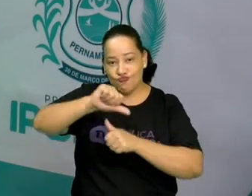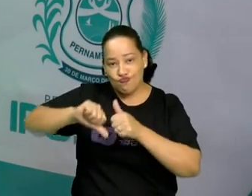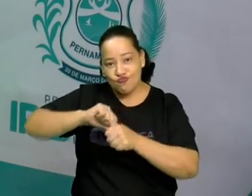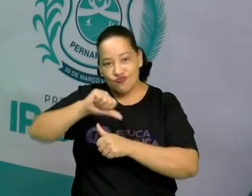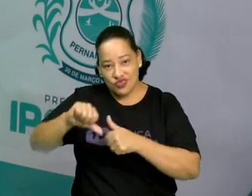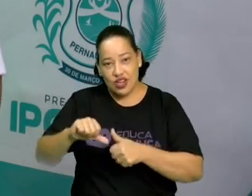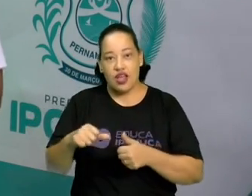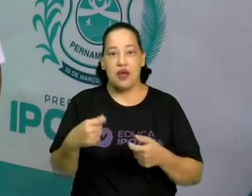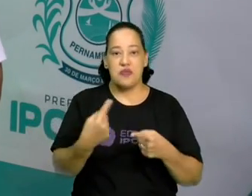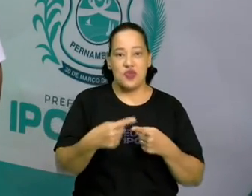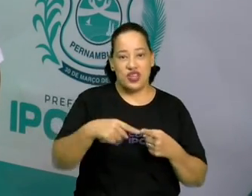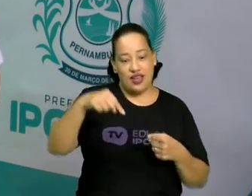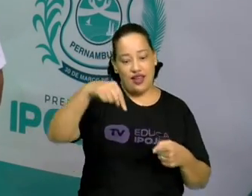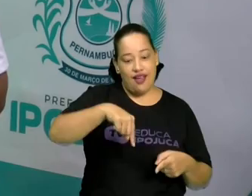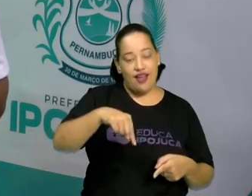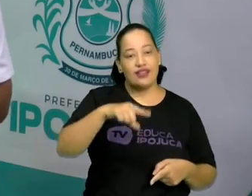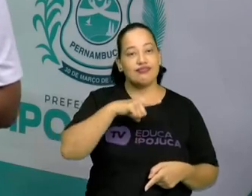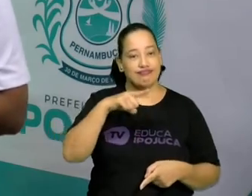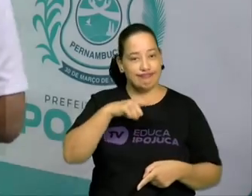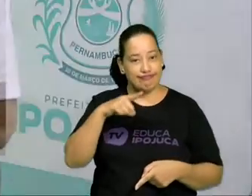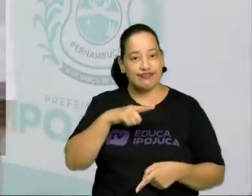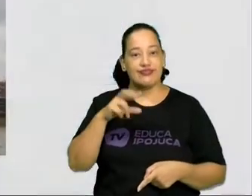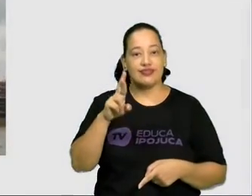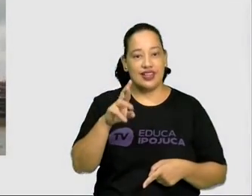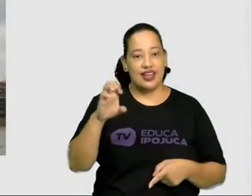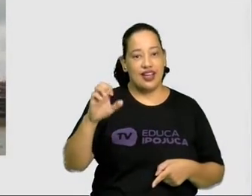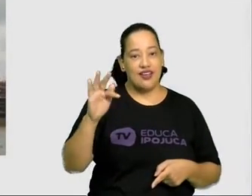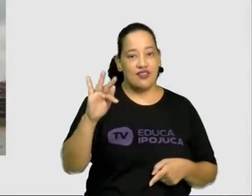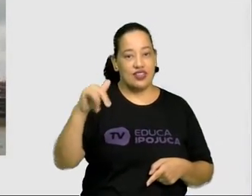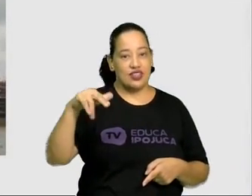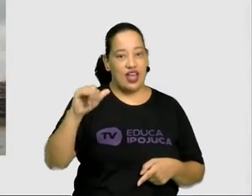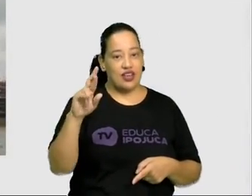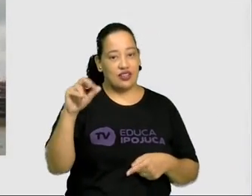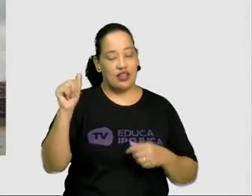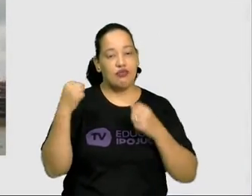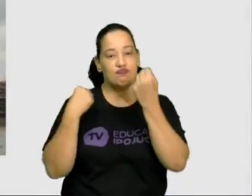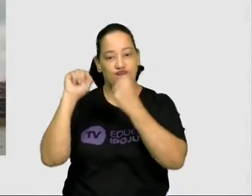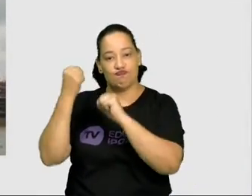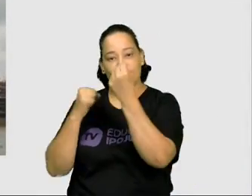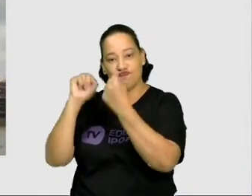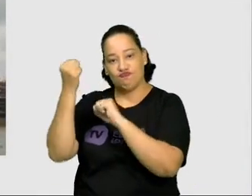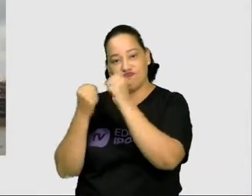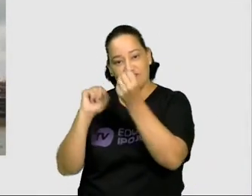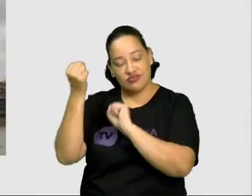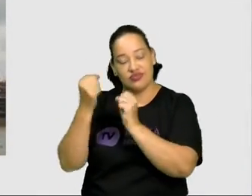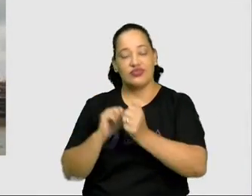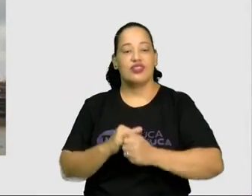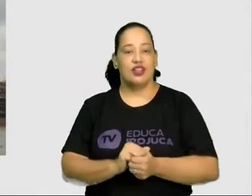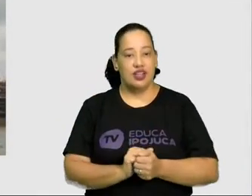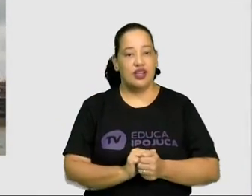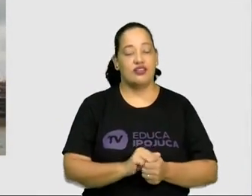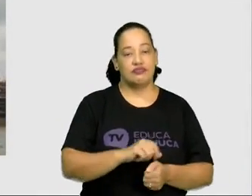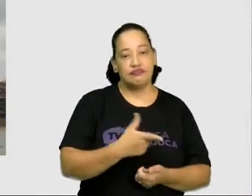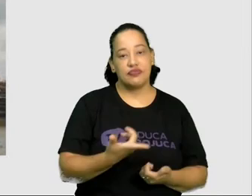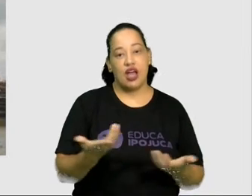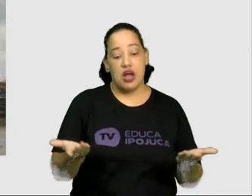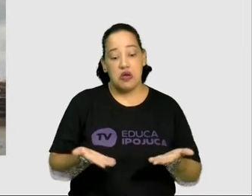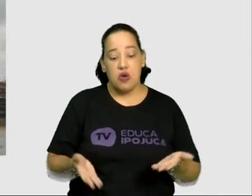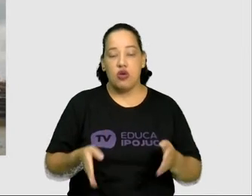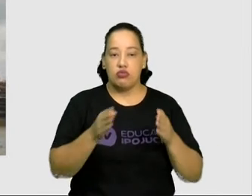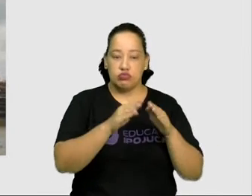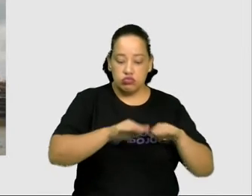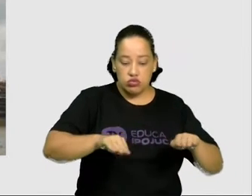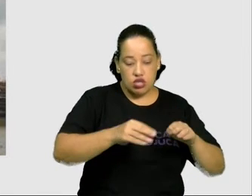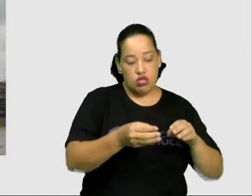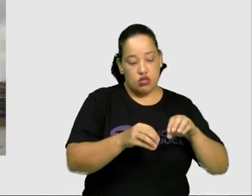está aqui bem do nosso ladinho uma refinaria, que faz, que é a separação dos seus componentes, né, que tem